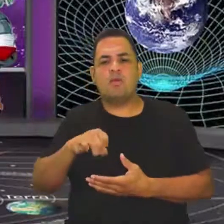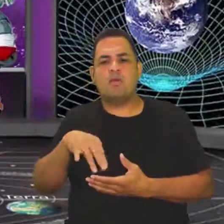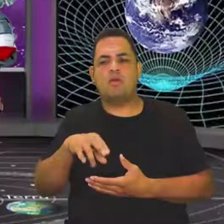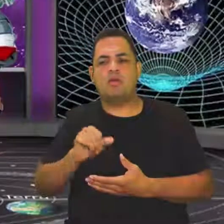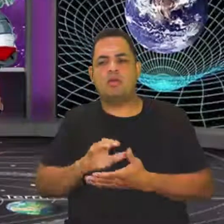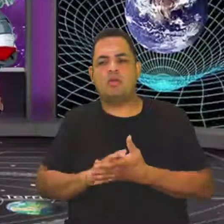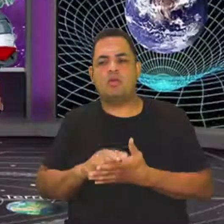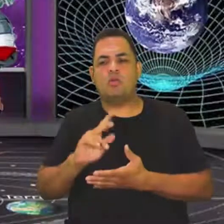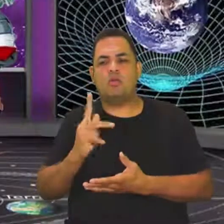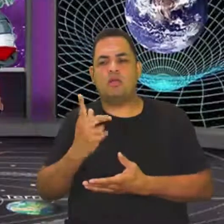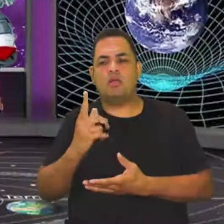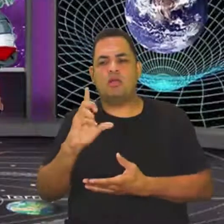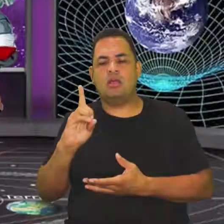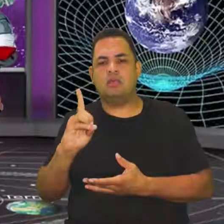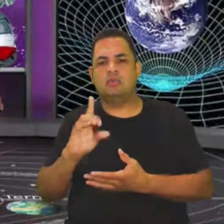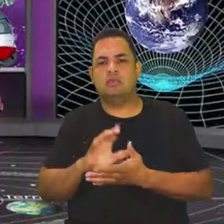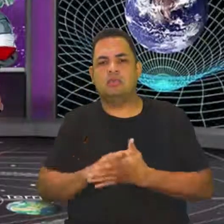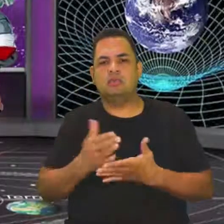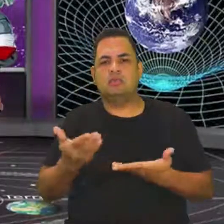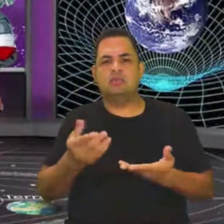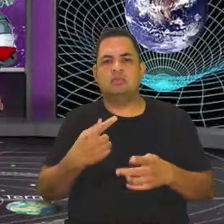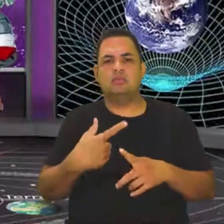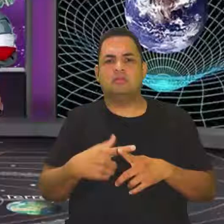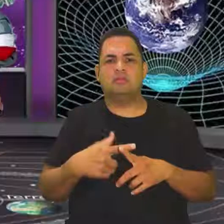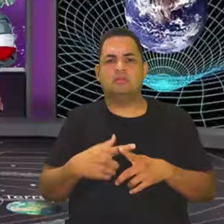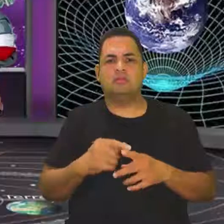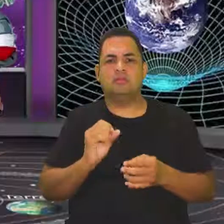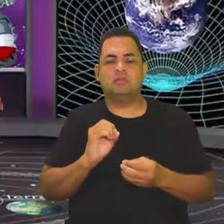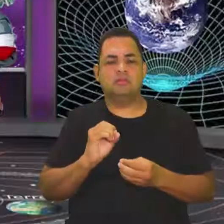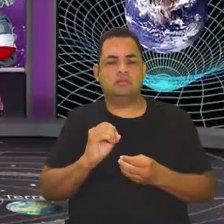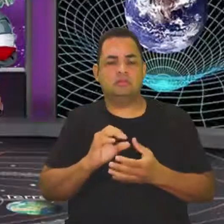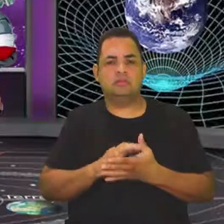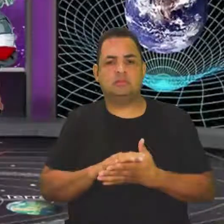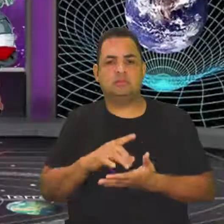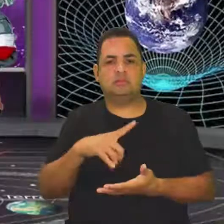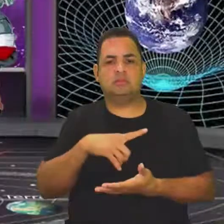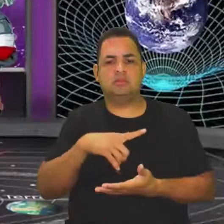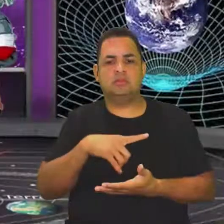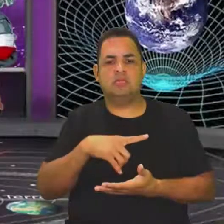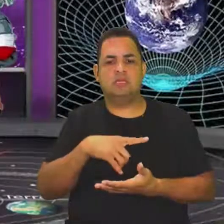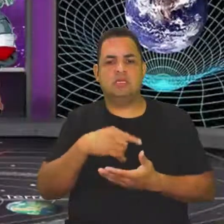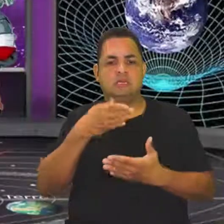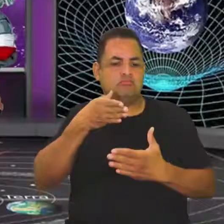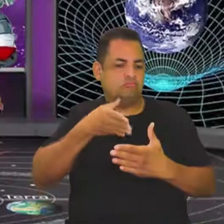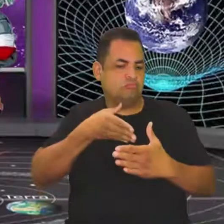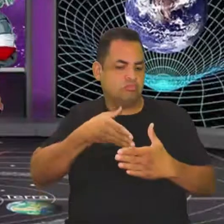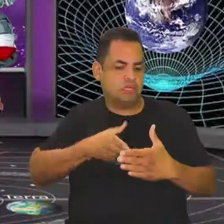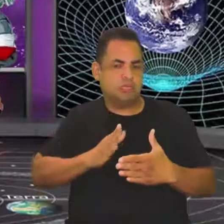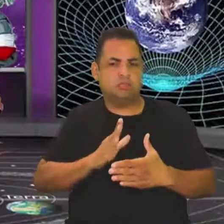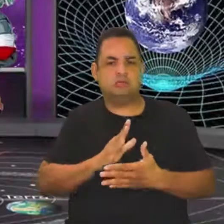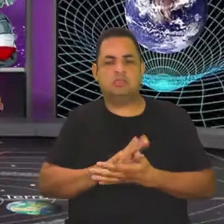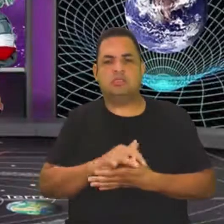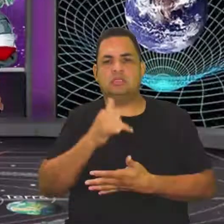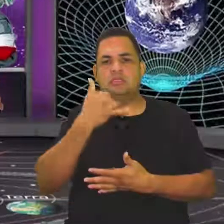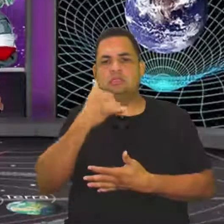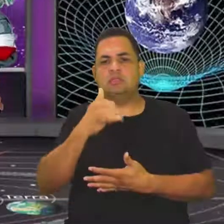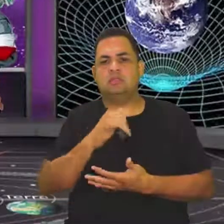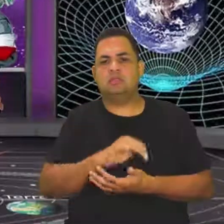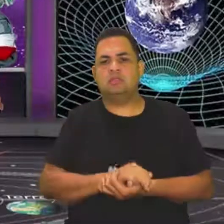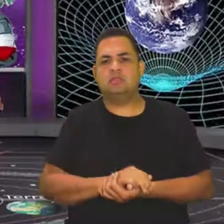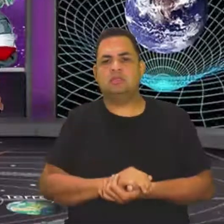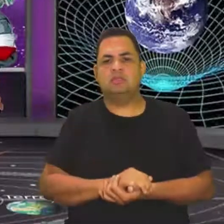pode acabar queimando aquela peça por descarregar, porque ele é condutor e acaba queimando a peça. Então, quem trabalha com